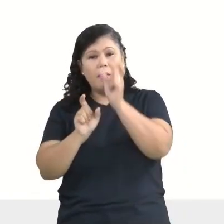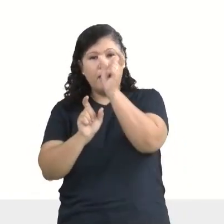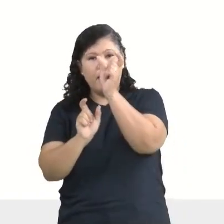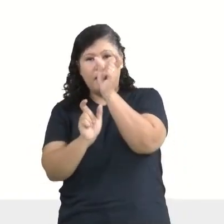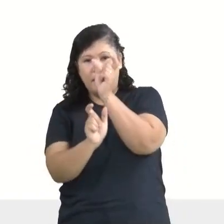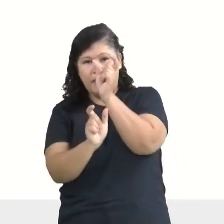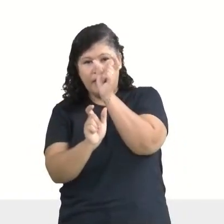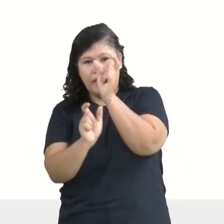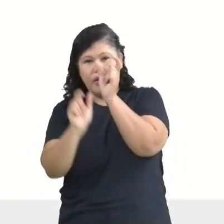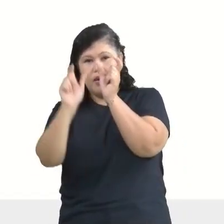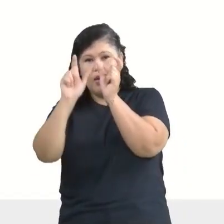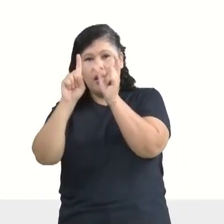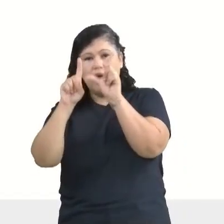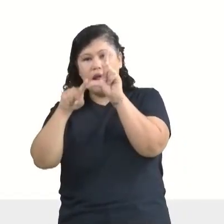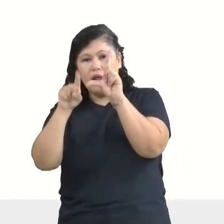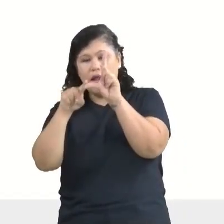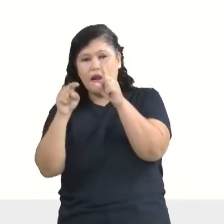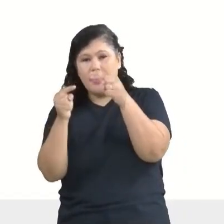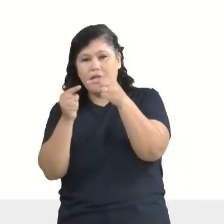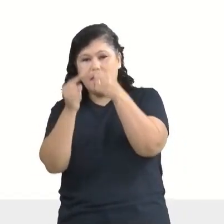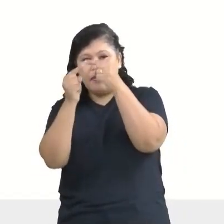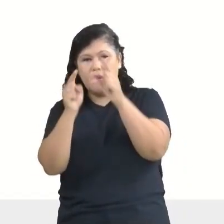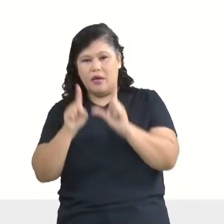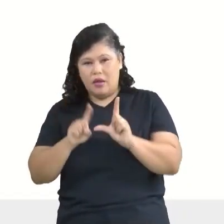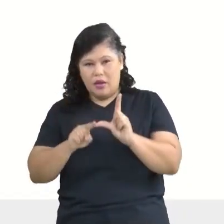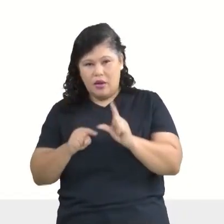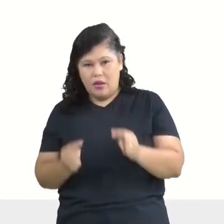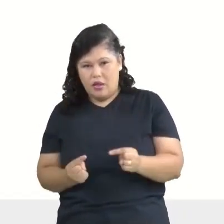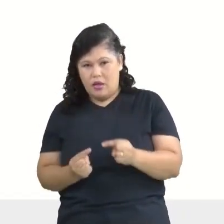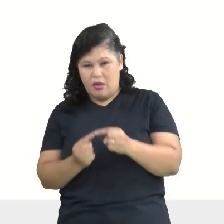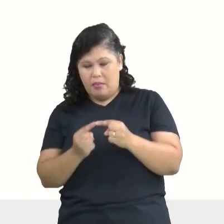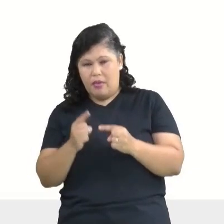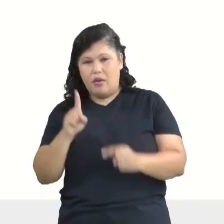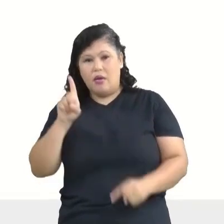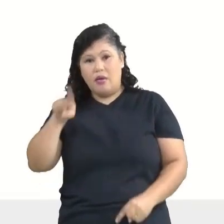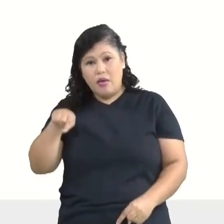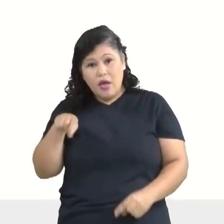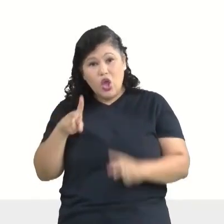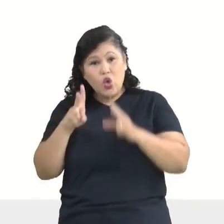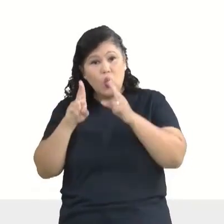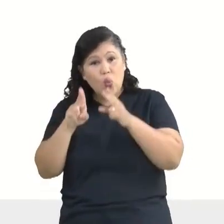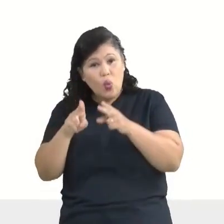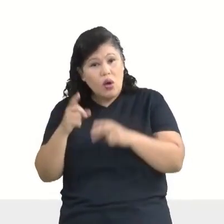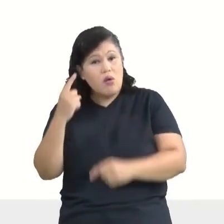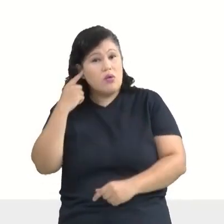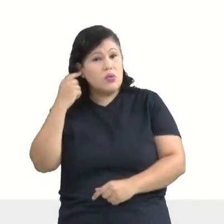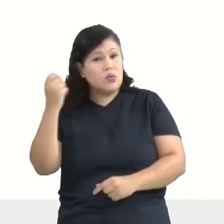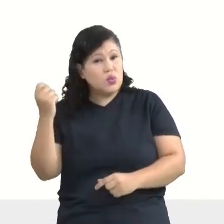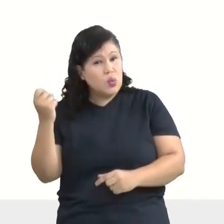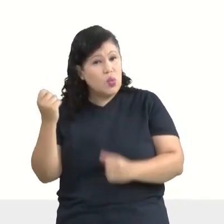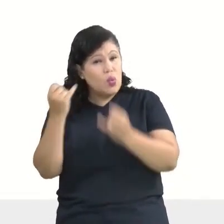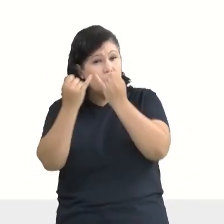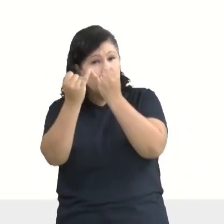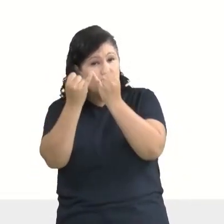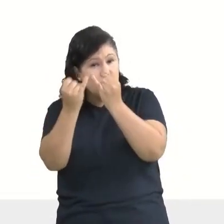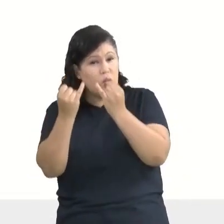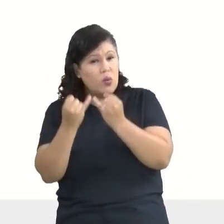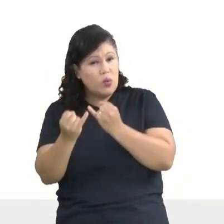Rima, e aqui também rima, porque elas terminam iguais aqui,